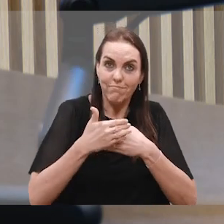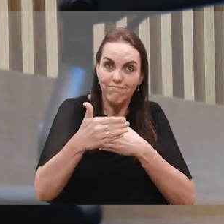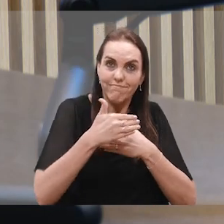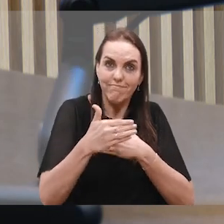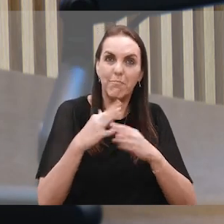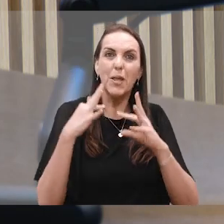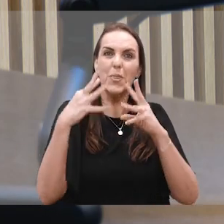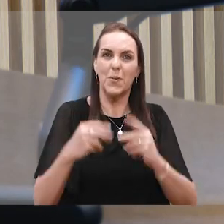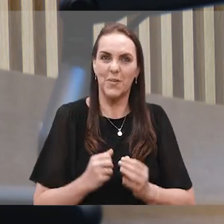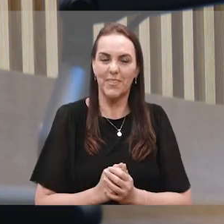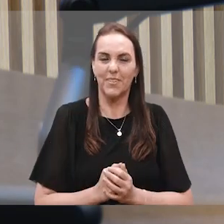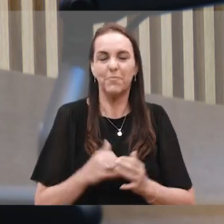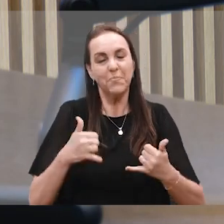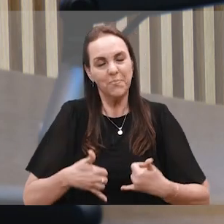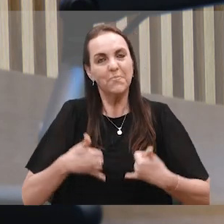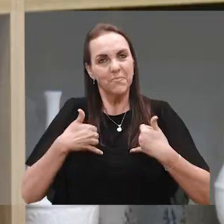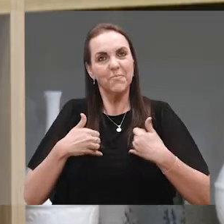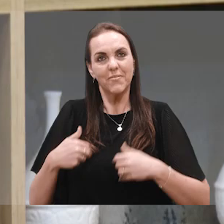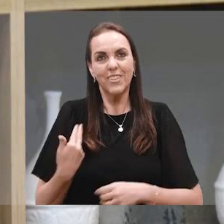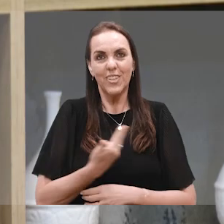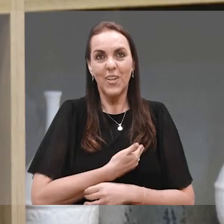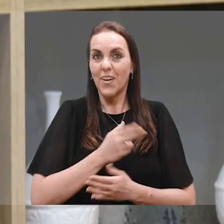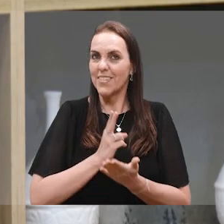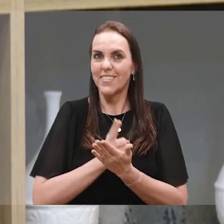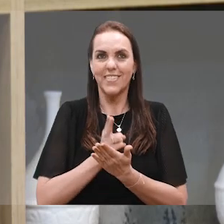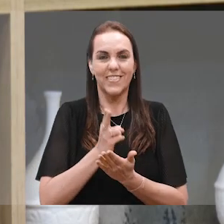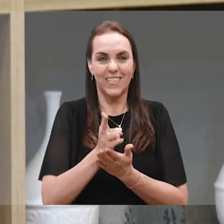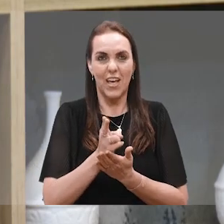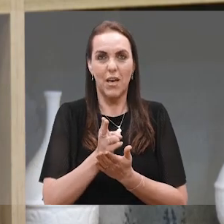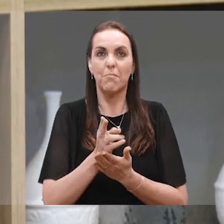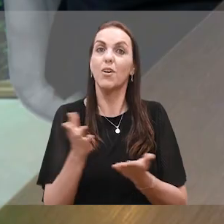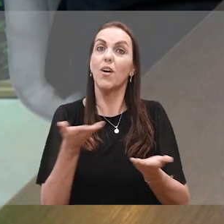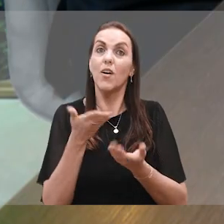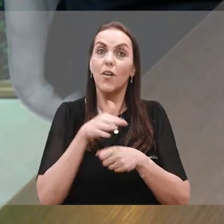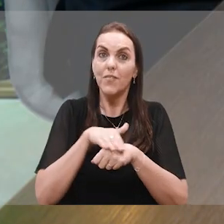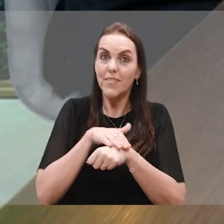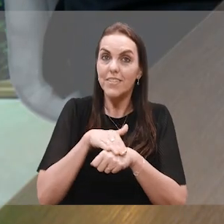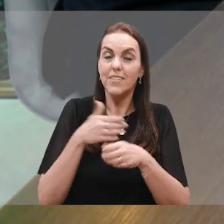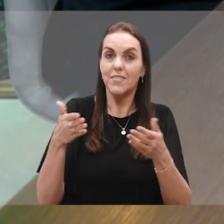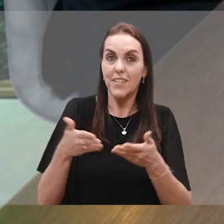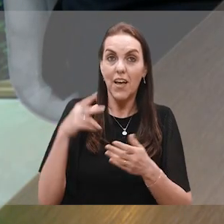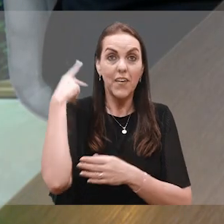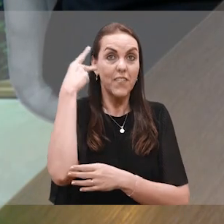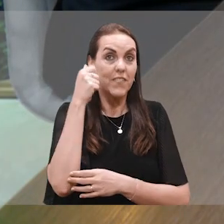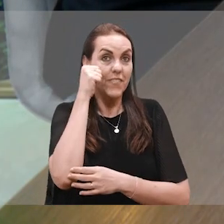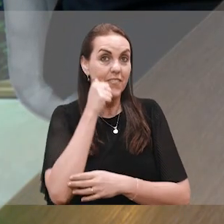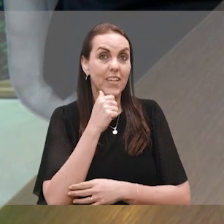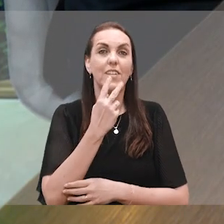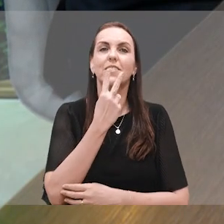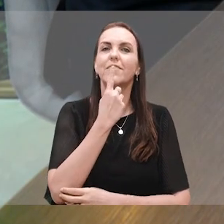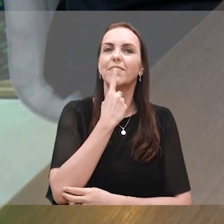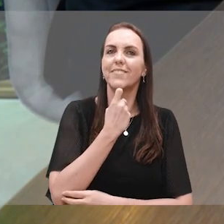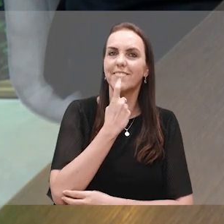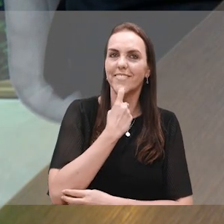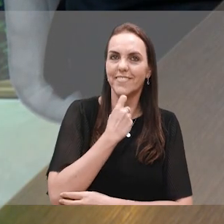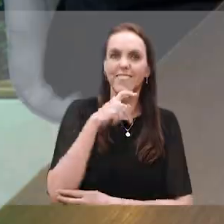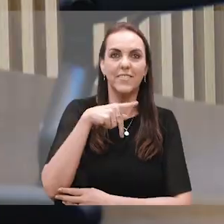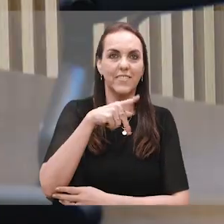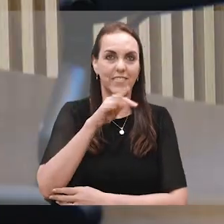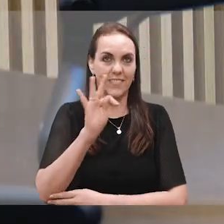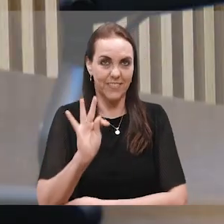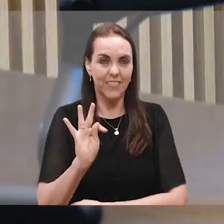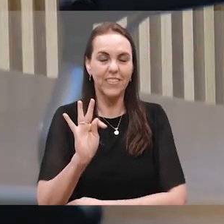anos para todos nós. A honra foi toda nossa, como sempre, vereadora. Acabamos de conversar, então, com a vereadora